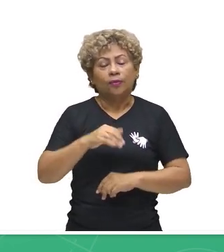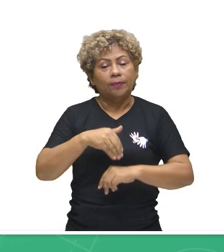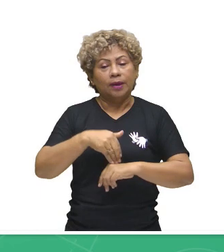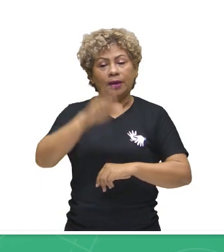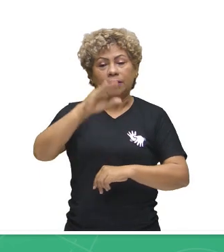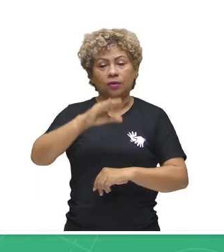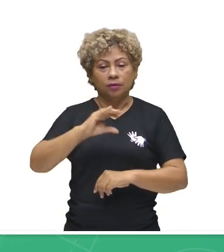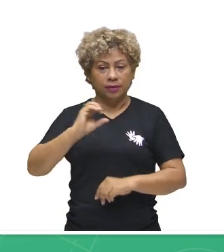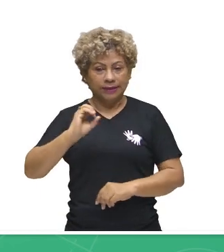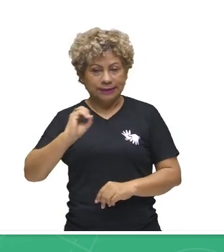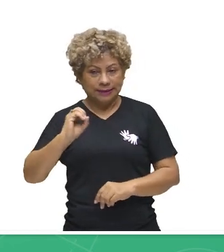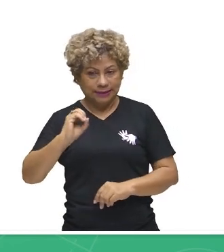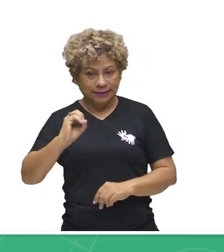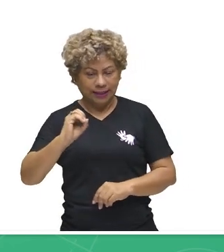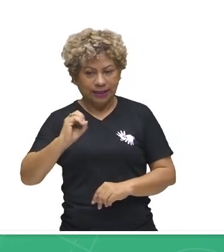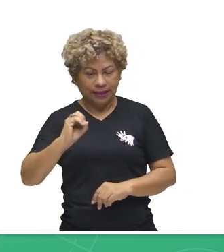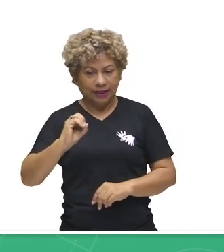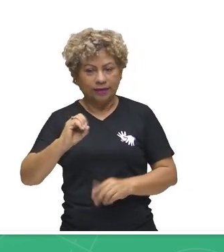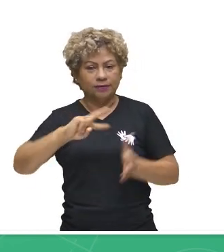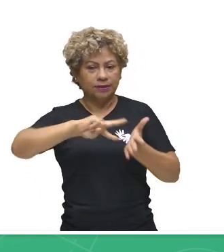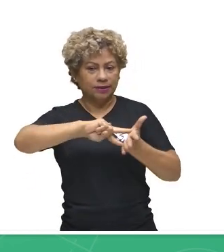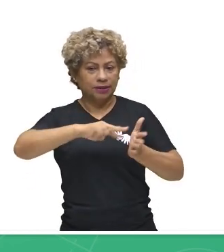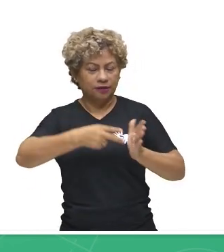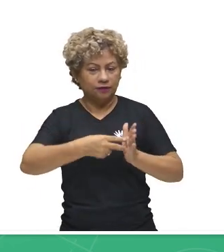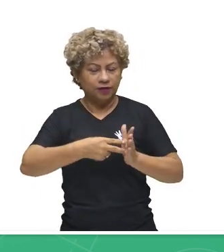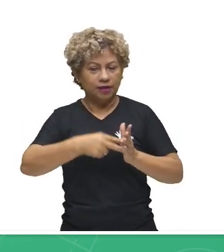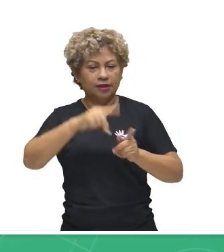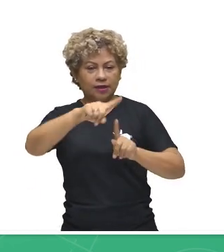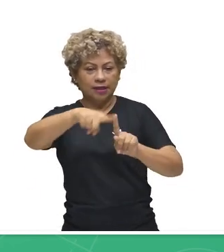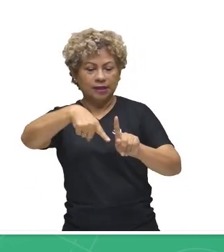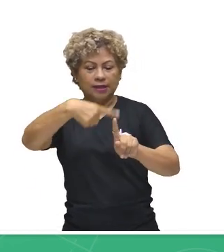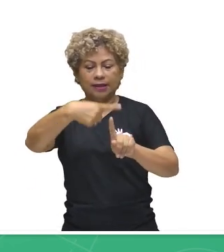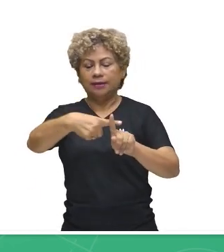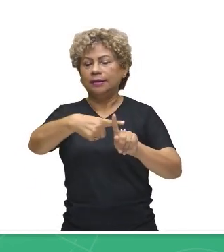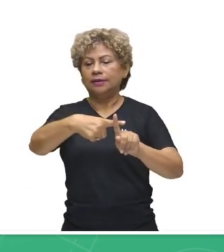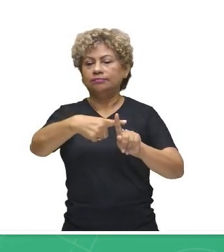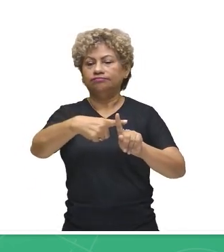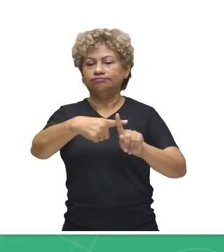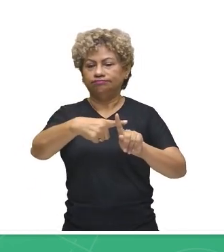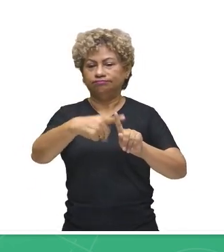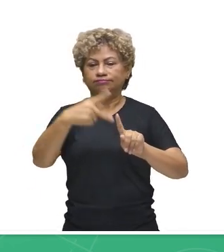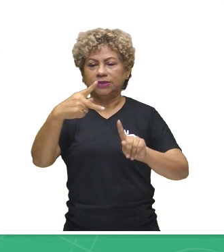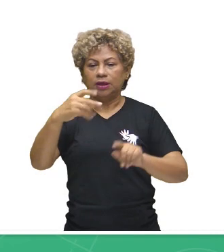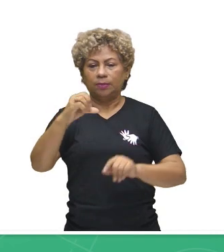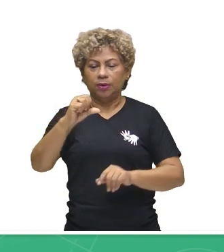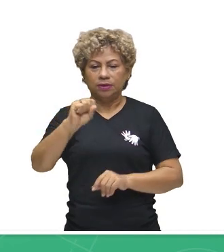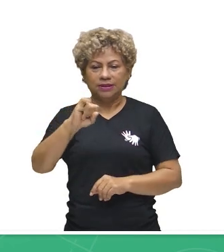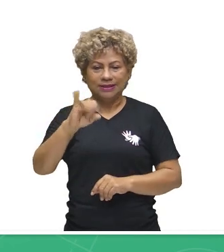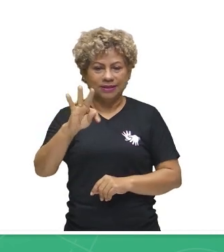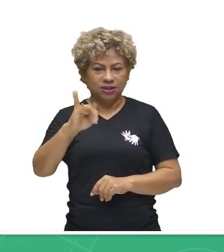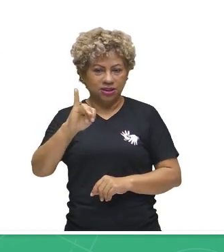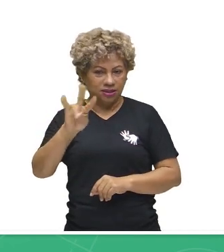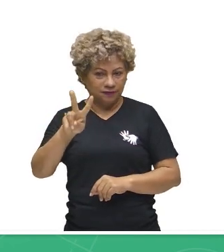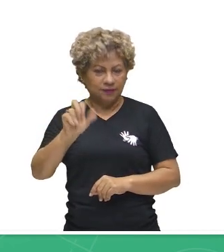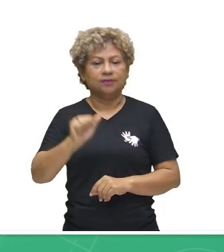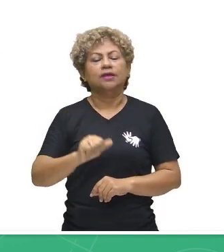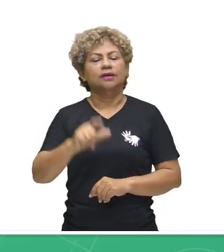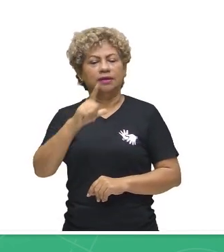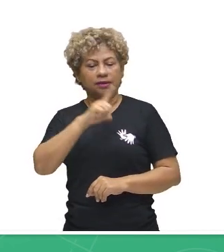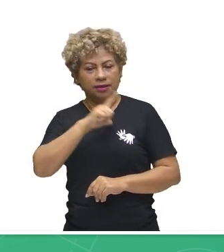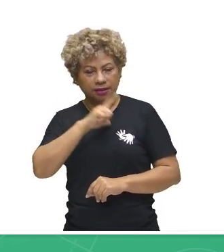velocidade, ela é positiva. A velocidade é positiva E nós temos aí um